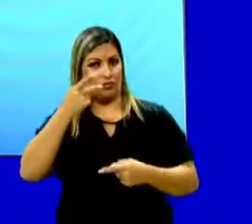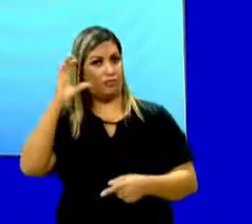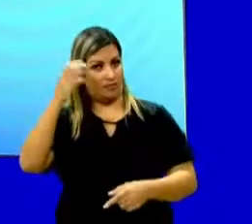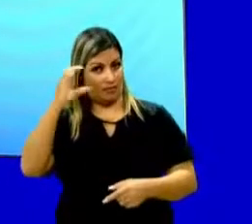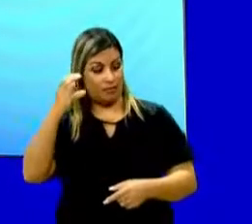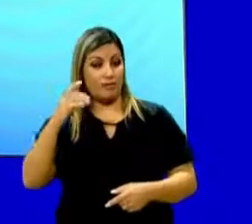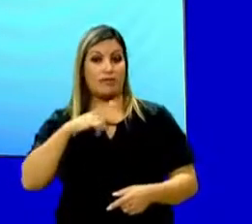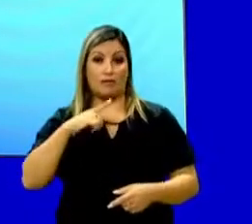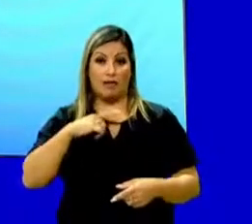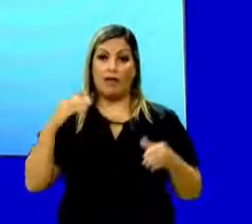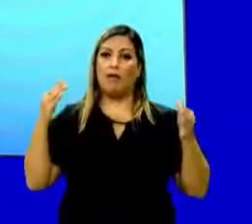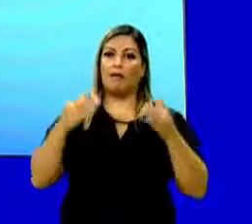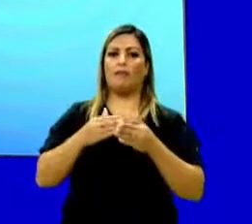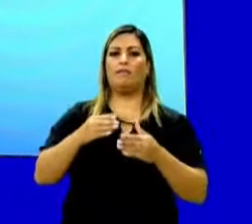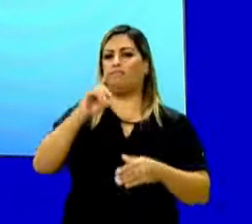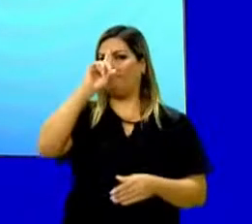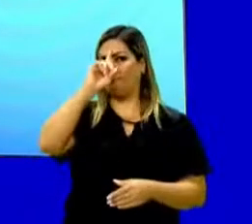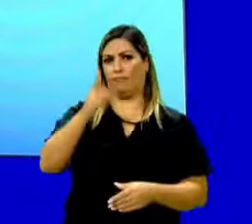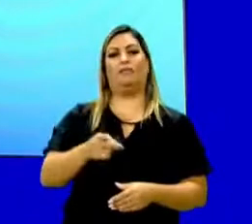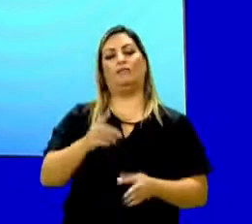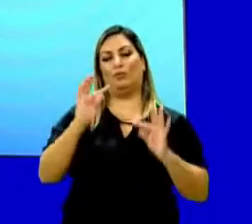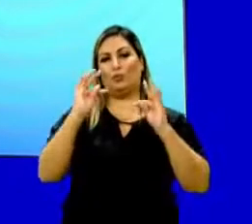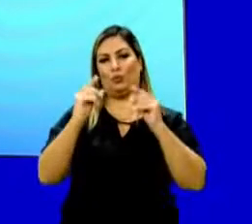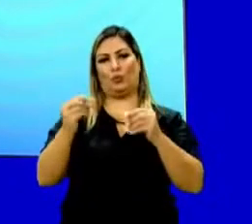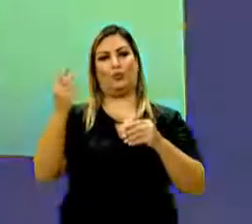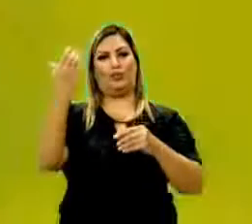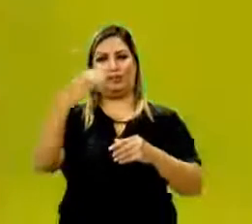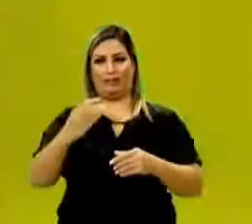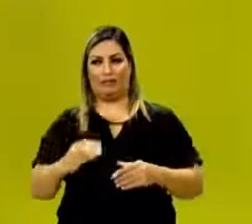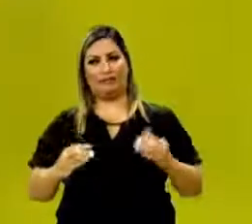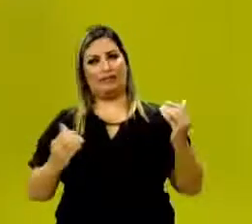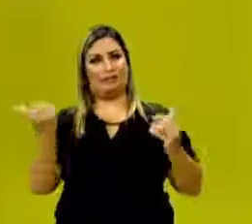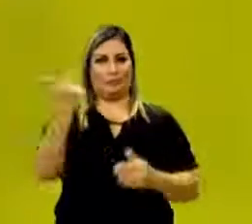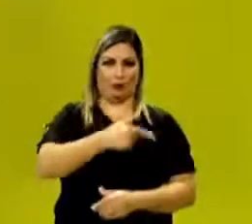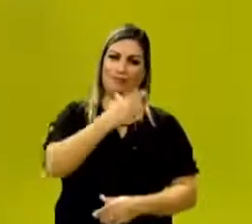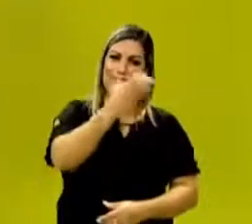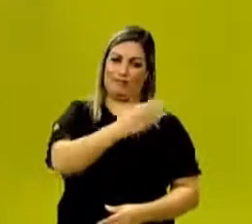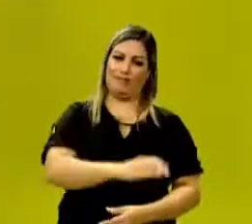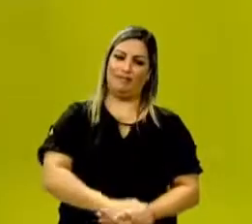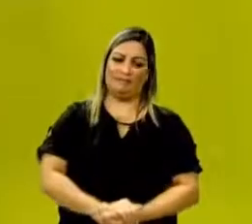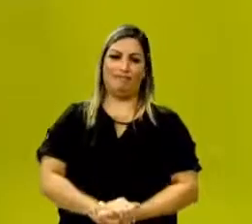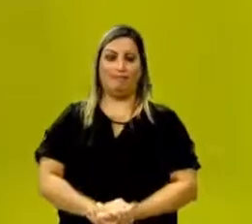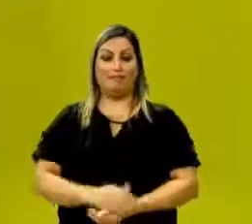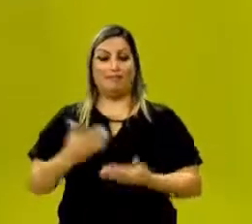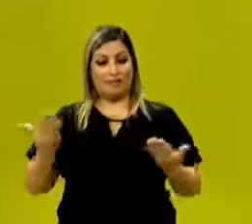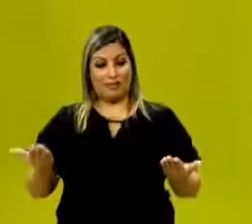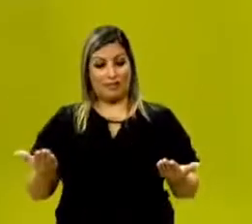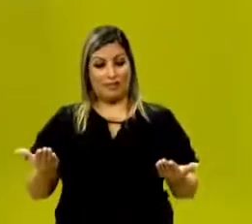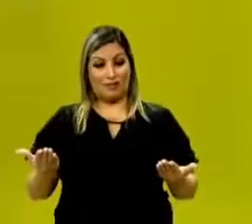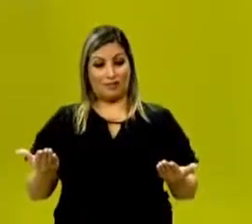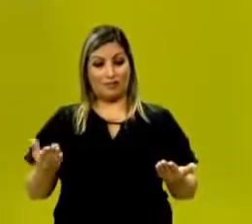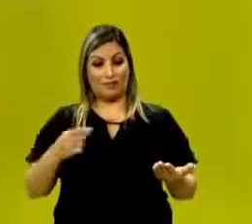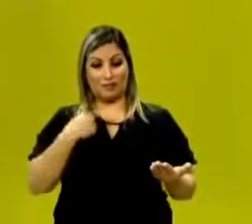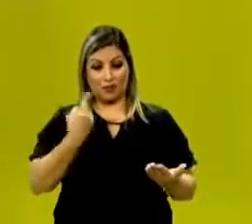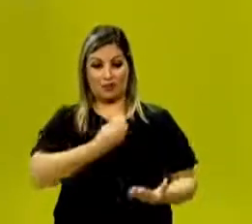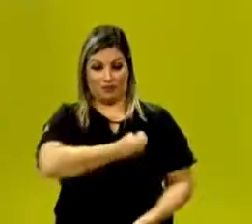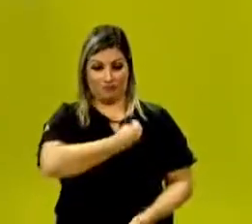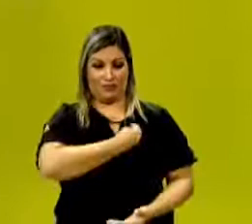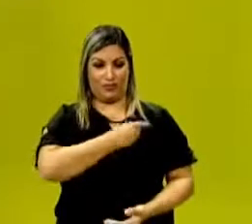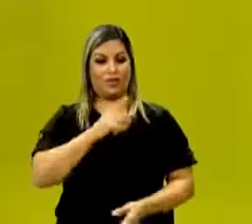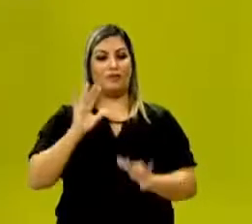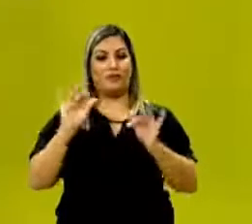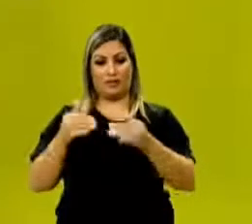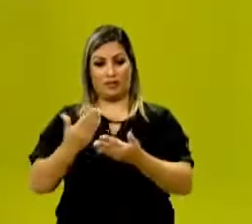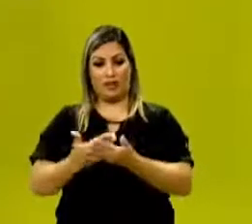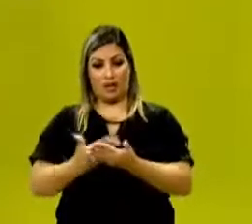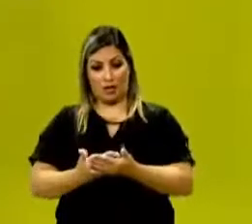política, ela é quem governa, é quem domina todas as outras, beleza? Então é isso, meus queridos, minhas queridas, nós estamos então